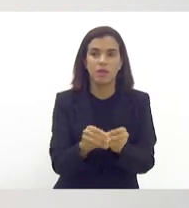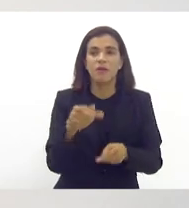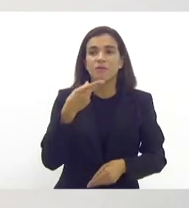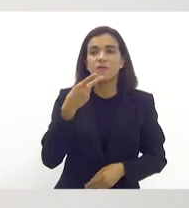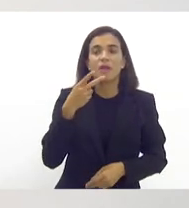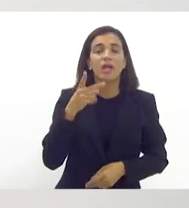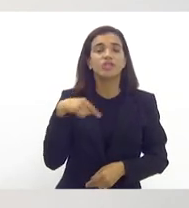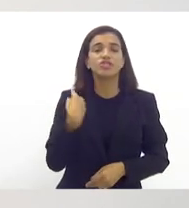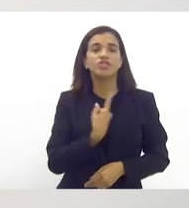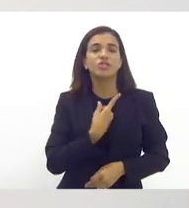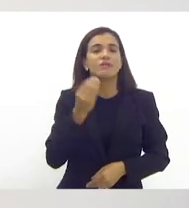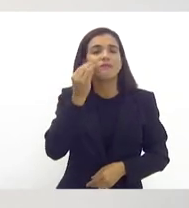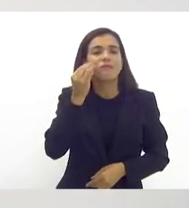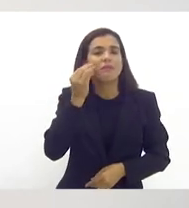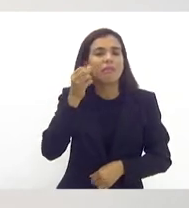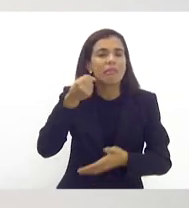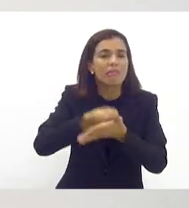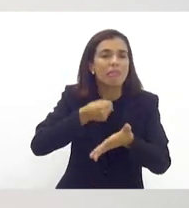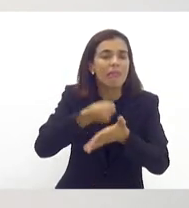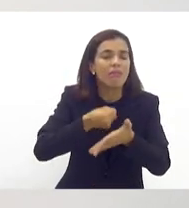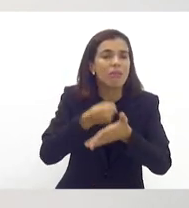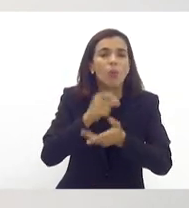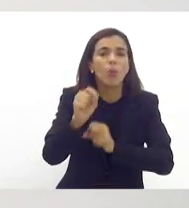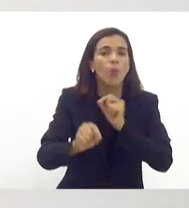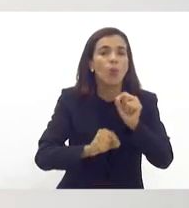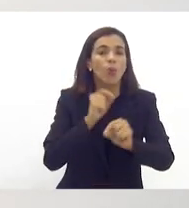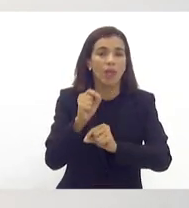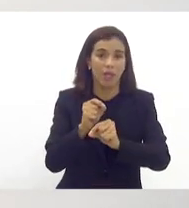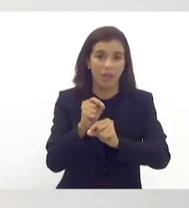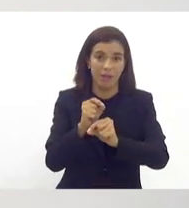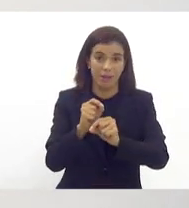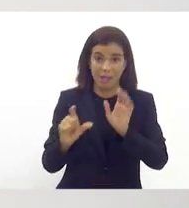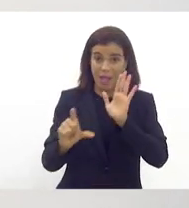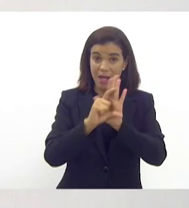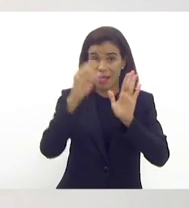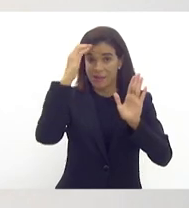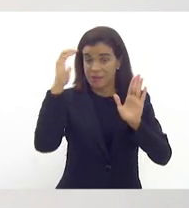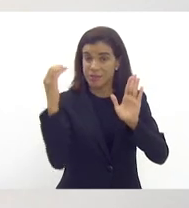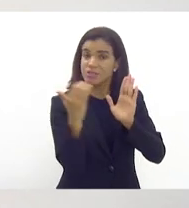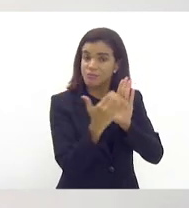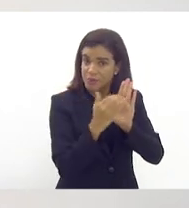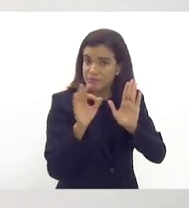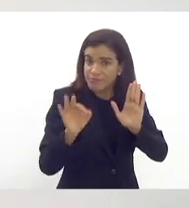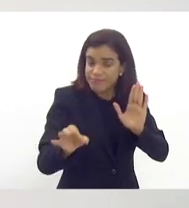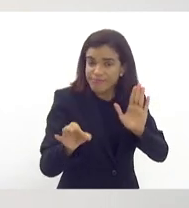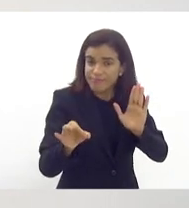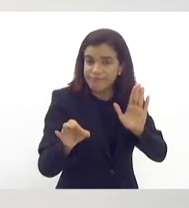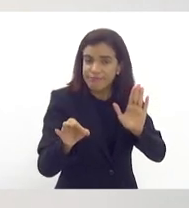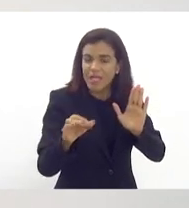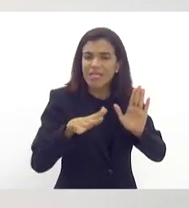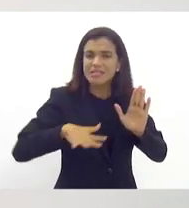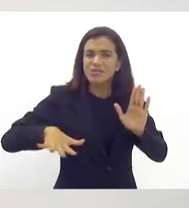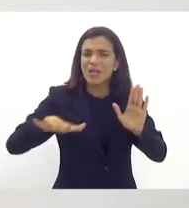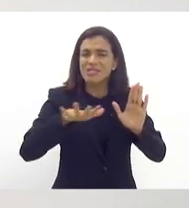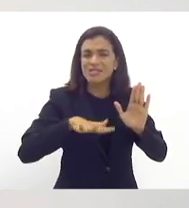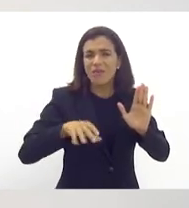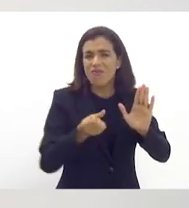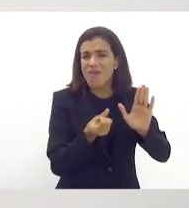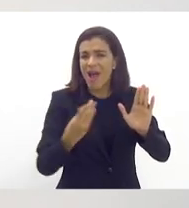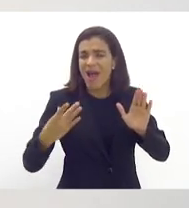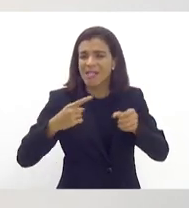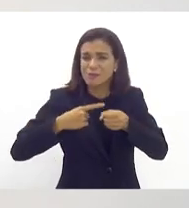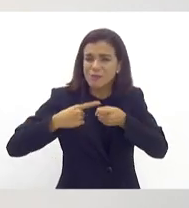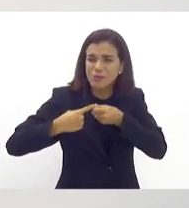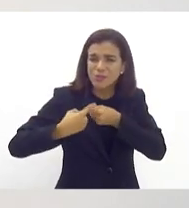do que a gente tá tentando fazer a gente tá tentando fazer o quê fazer com que a lei seja cumprida a gente tá com muitas situações no interior do Rio de